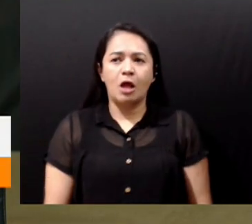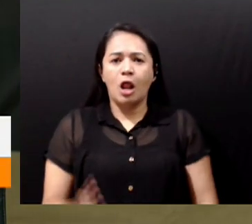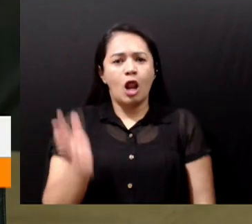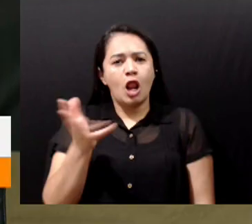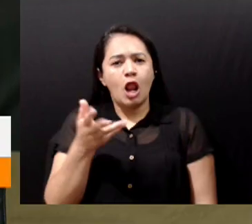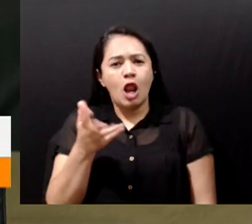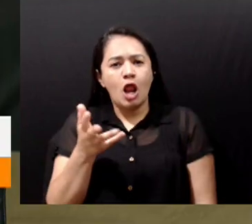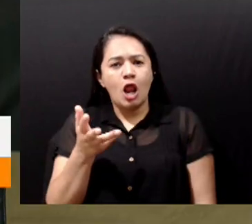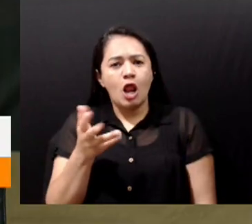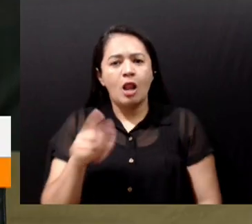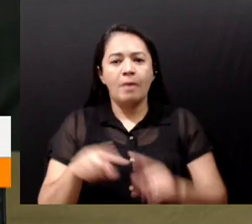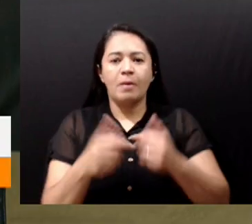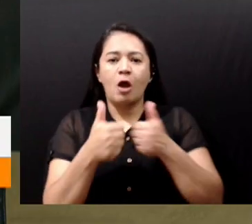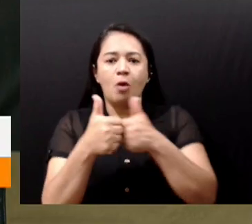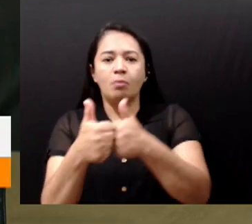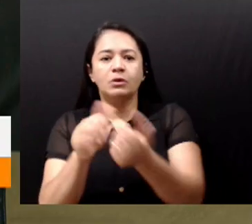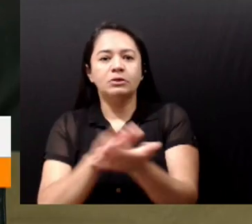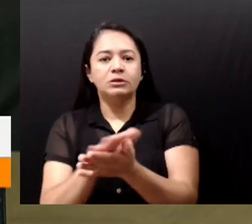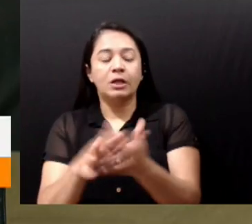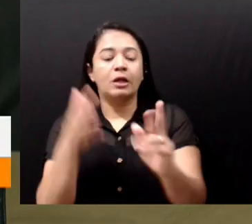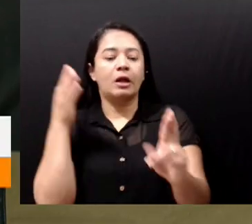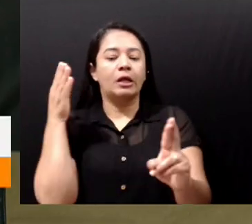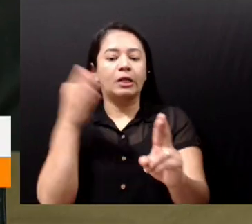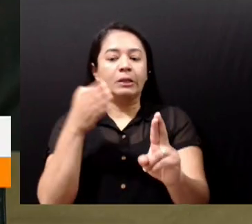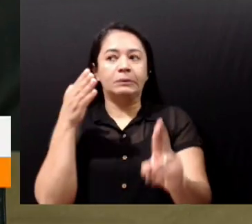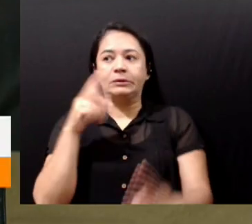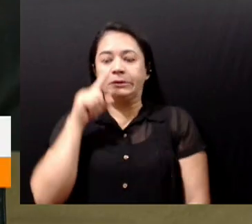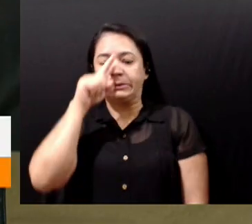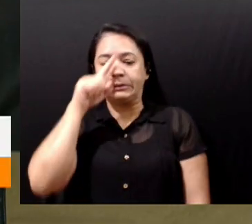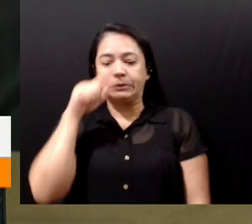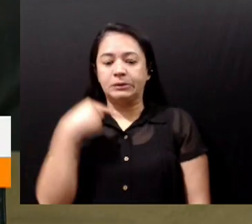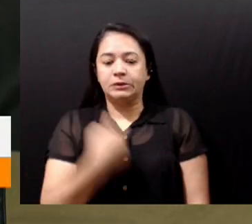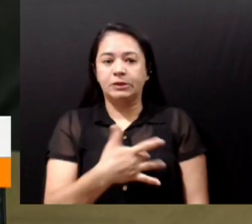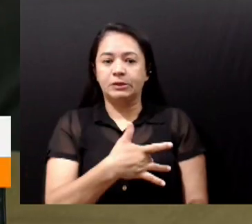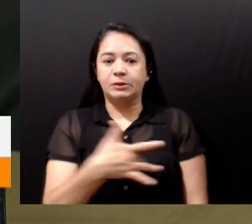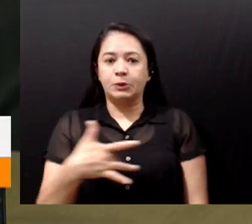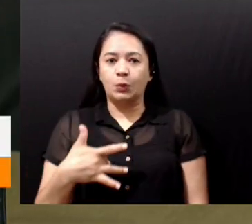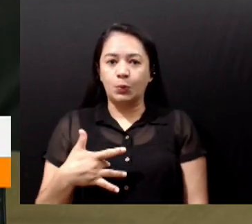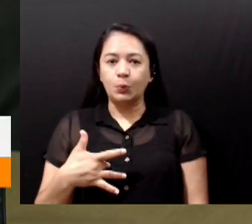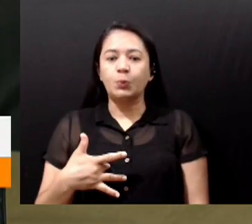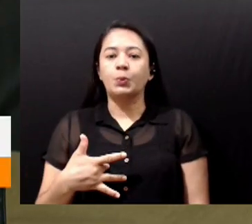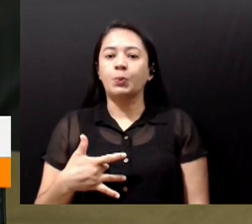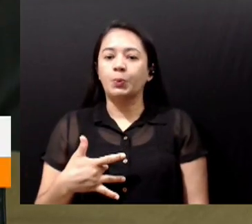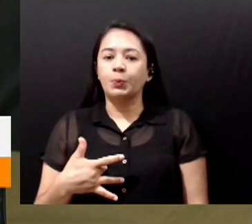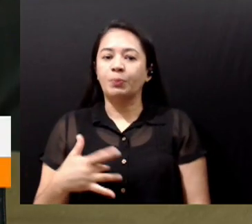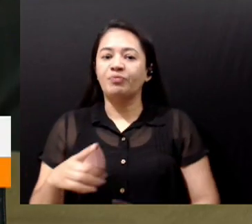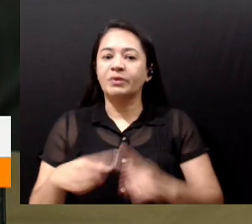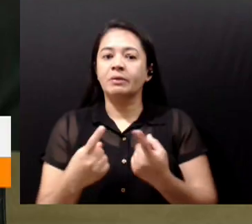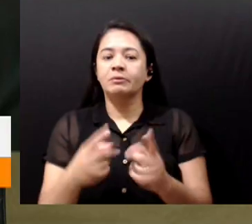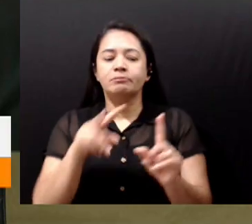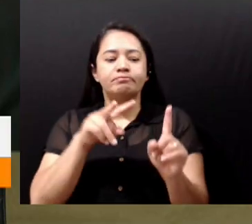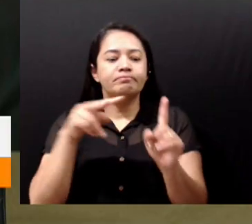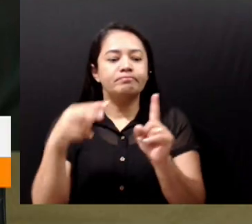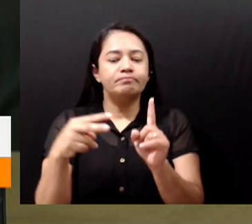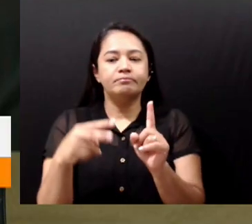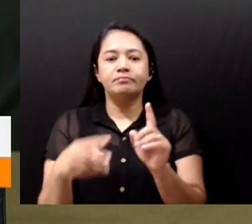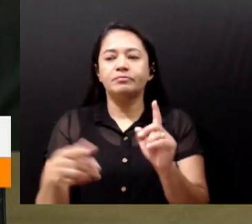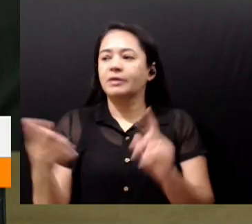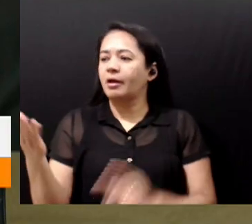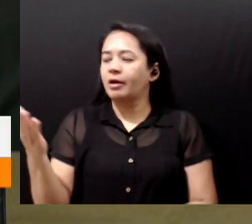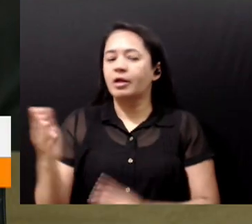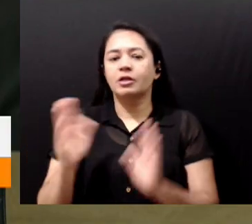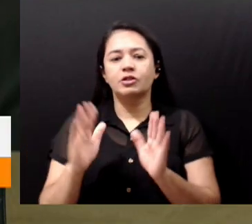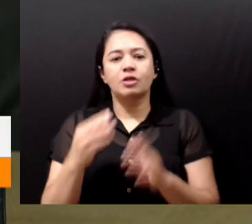acompanhamento representa um perigo para a nossa saúde, né? Então, do ponto de vista da Naíma, ela que tem uma experiência